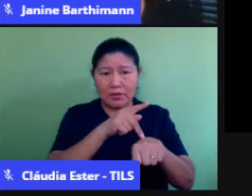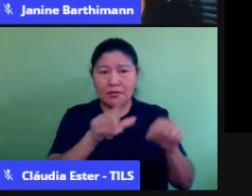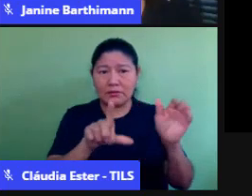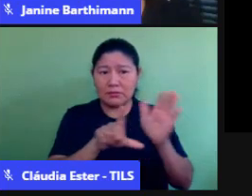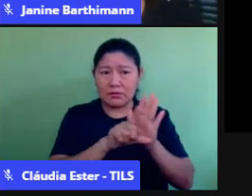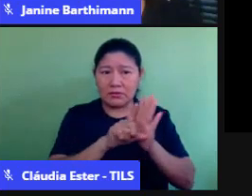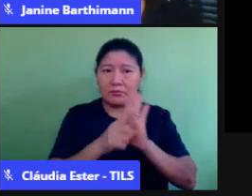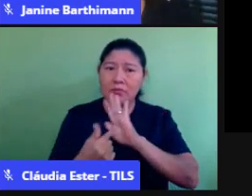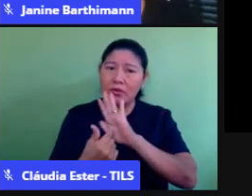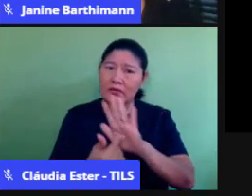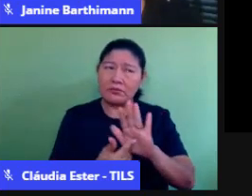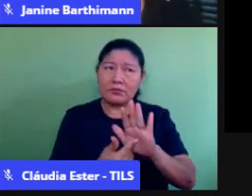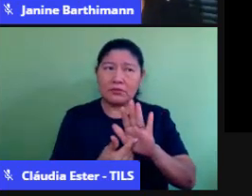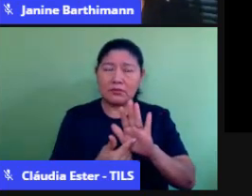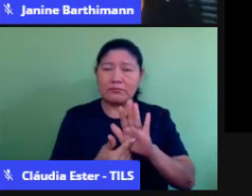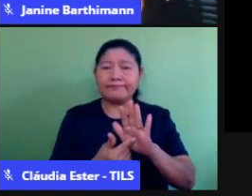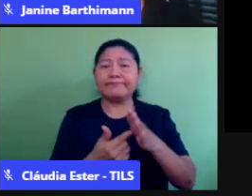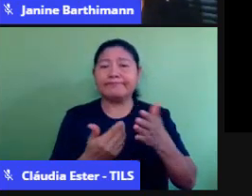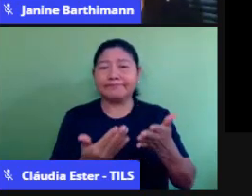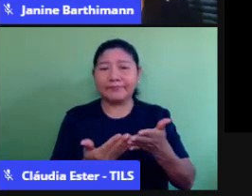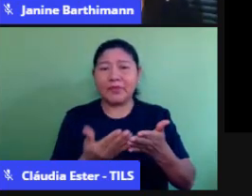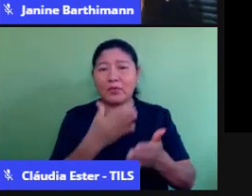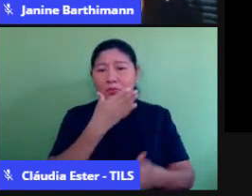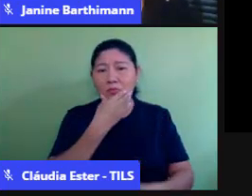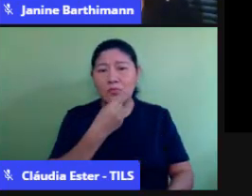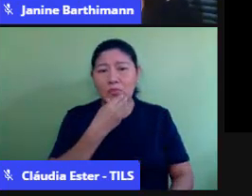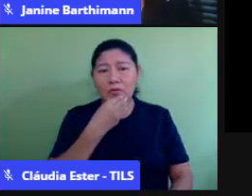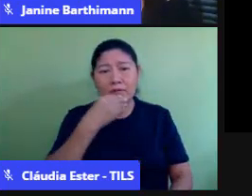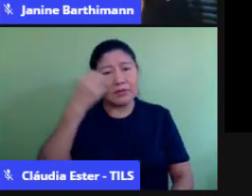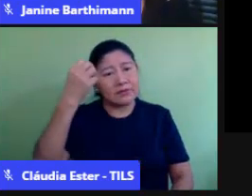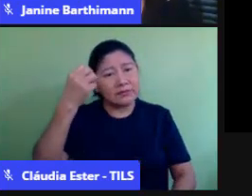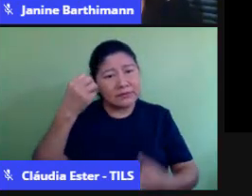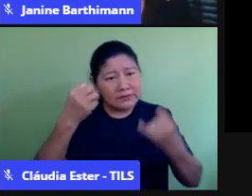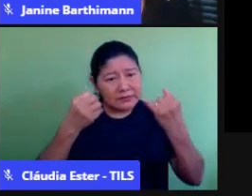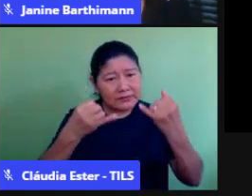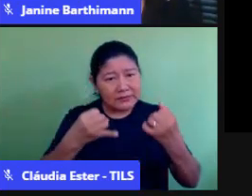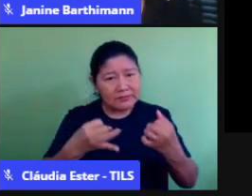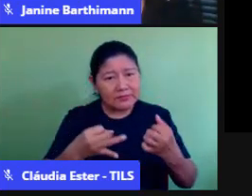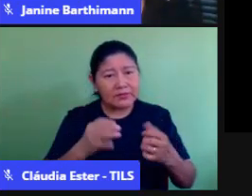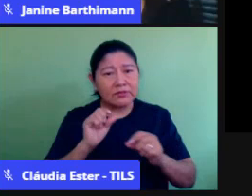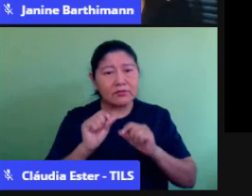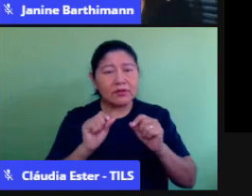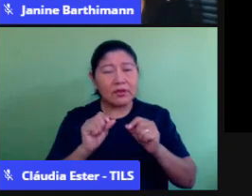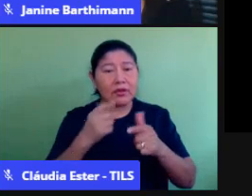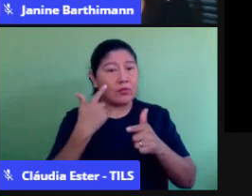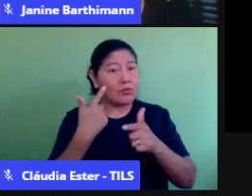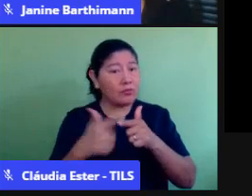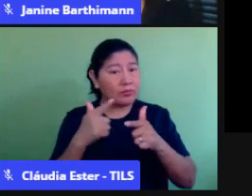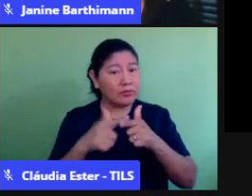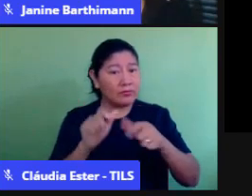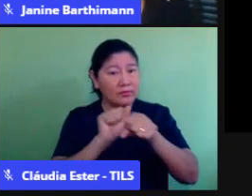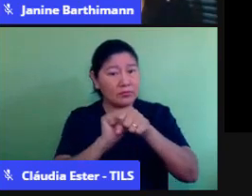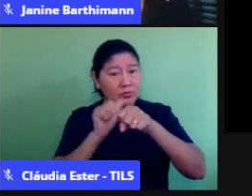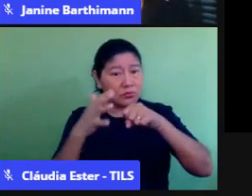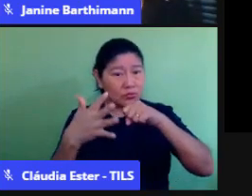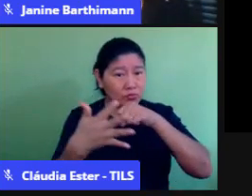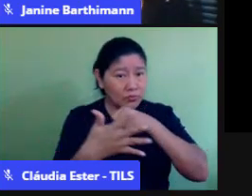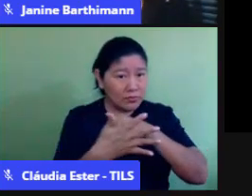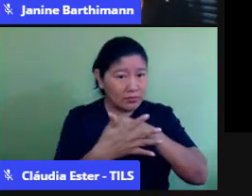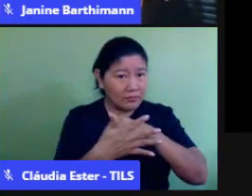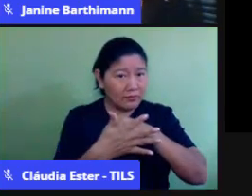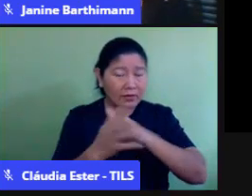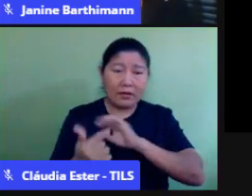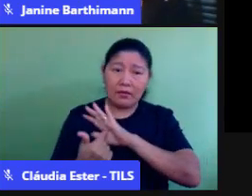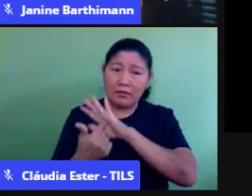autor, a crise que estamos vivendo por conta do coronavírus veio agravar o que temos vivido nos últimos